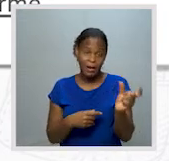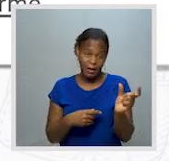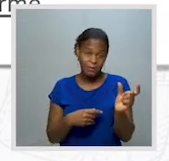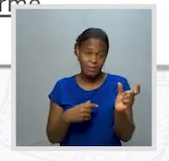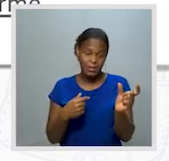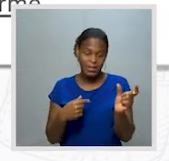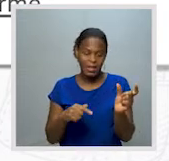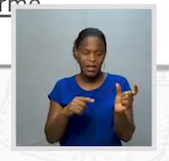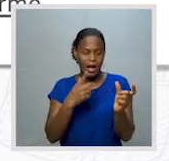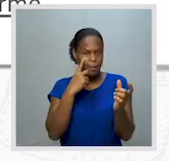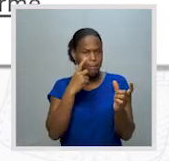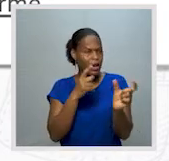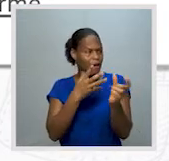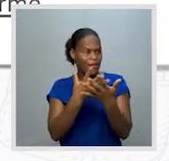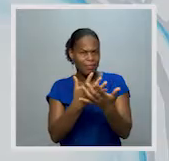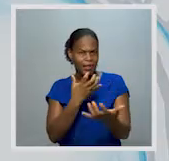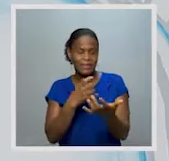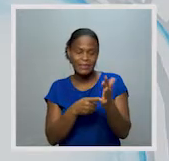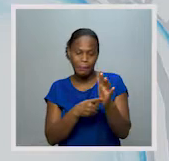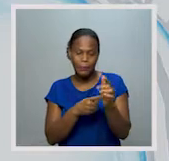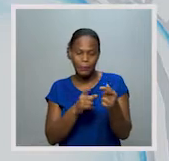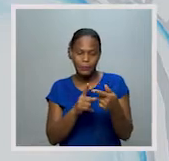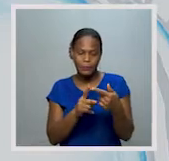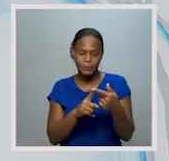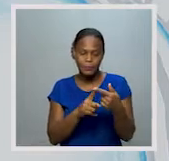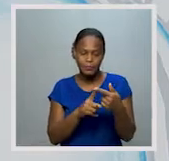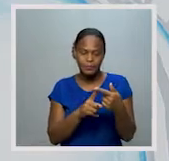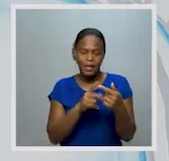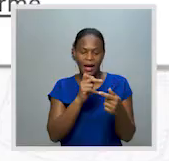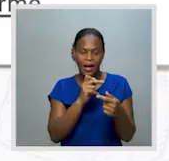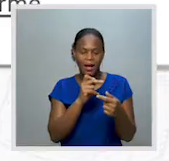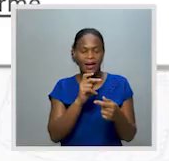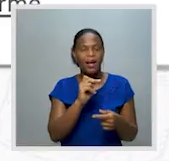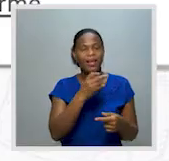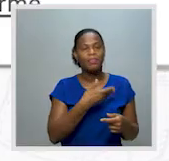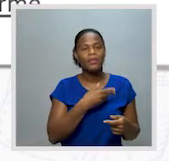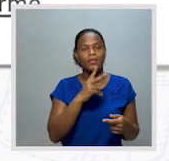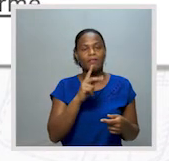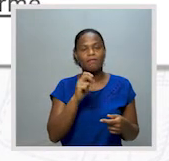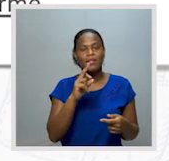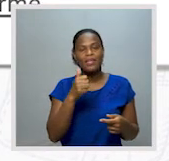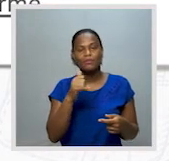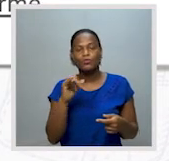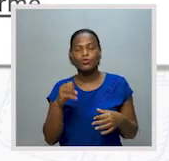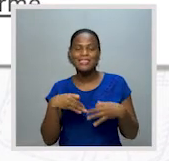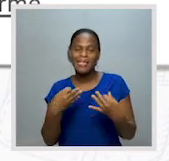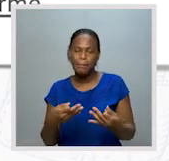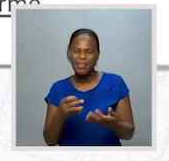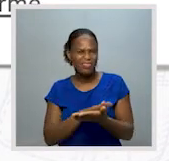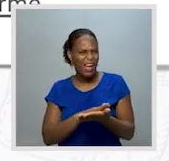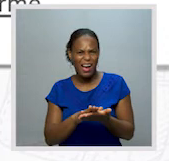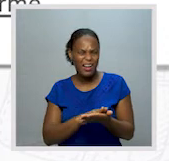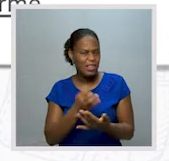palavras atrativas, como a linha A, advérbios, sempre,